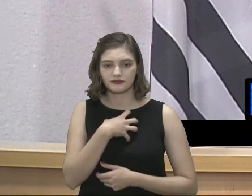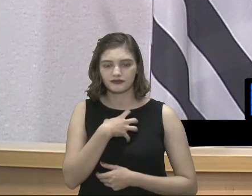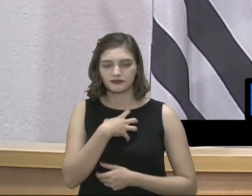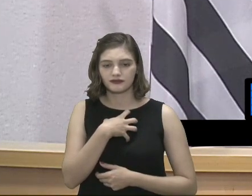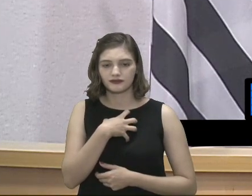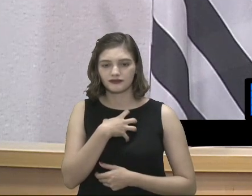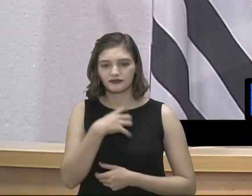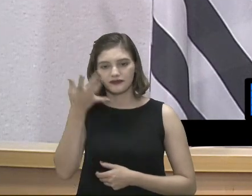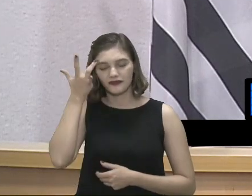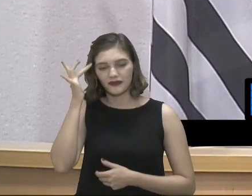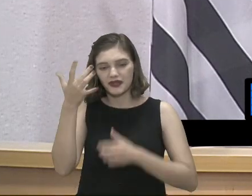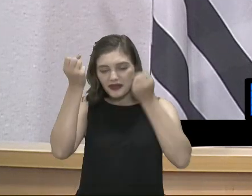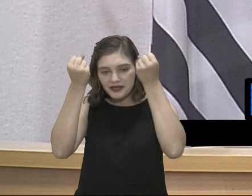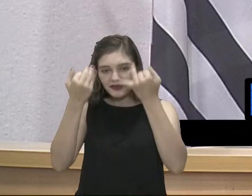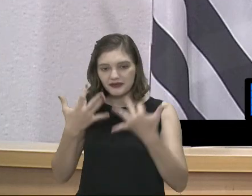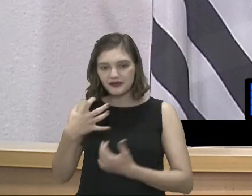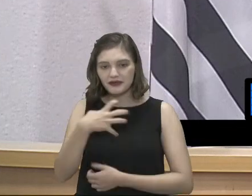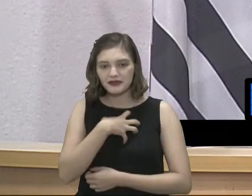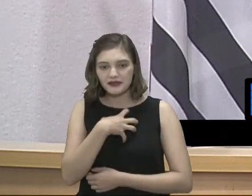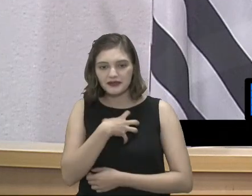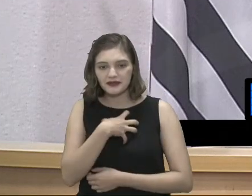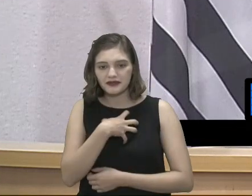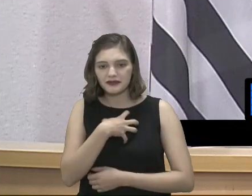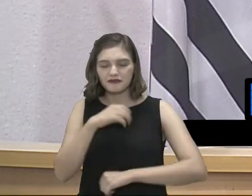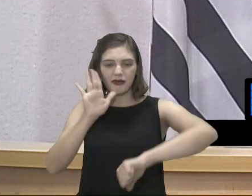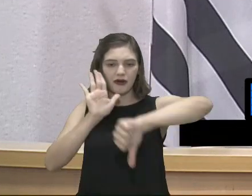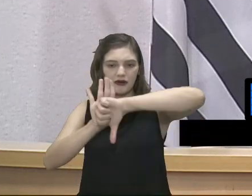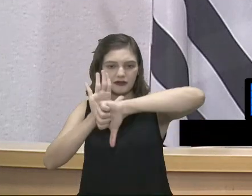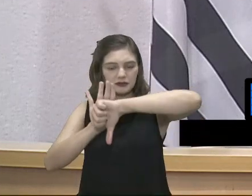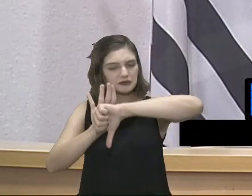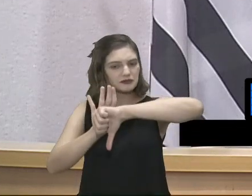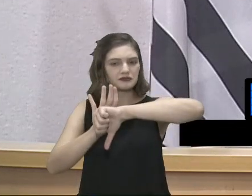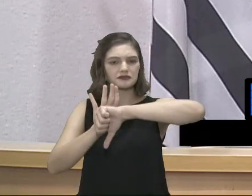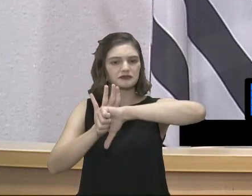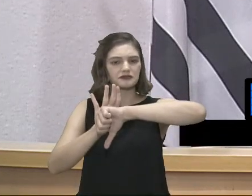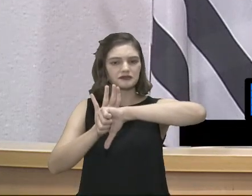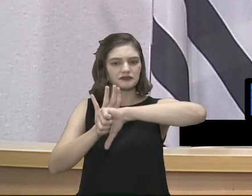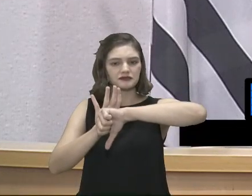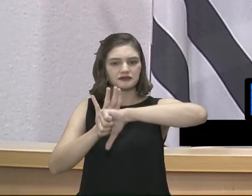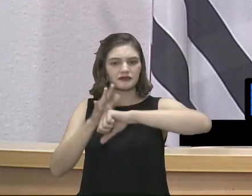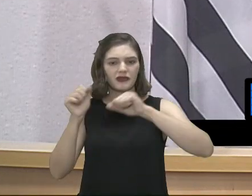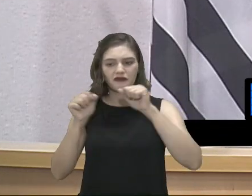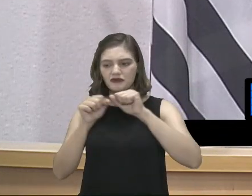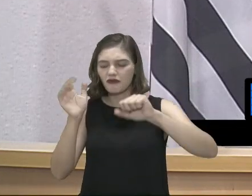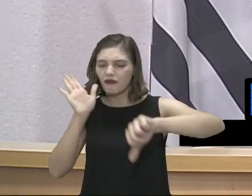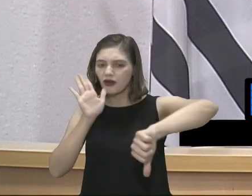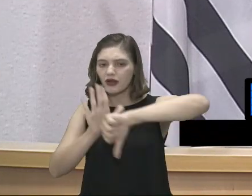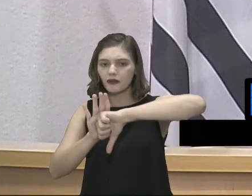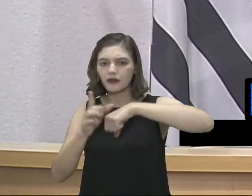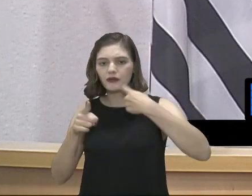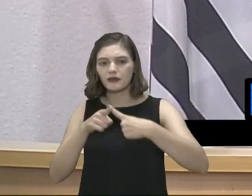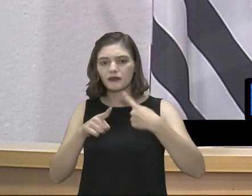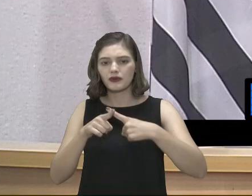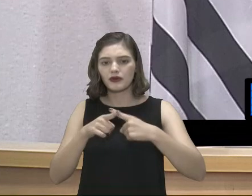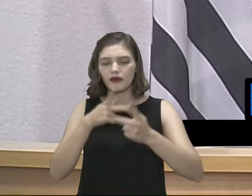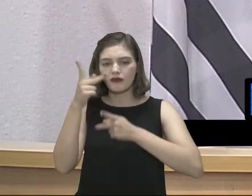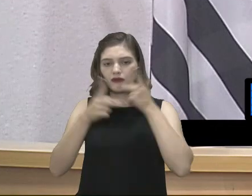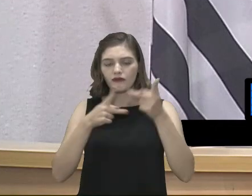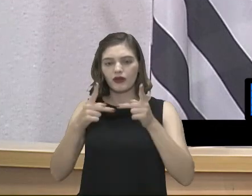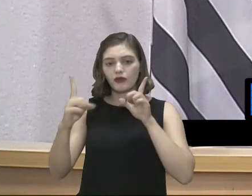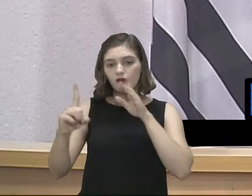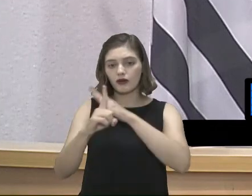Não sei explicar se eu me senti como lá, um criminoso, uma pessoa assim, nossa, que cometeu o pior dos crimes, porque não digo na